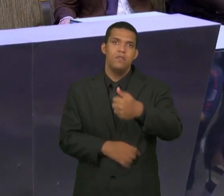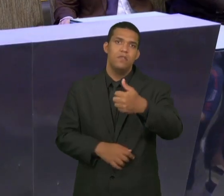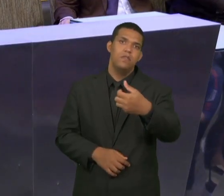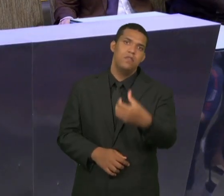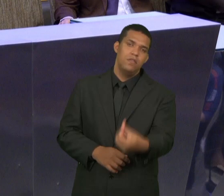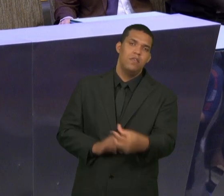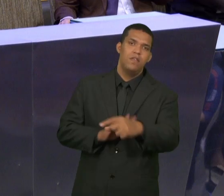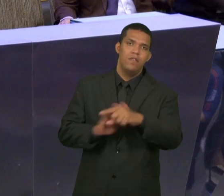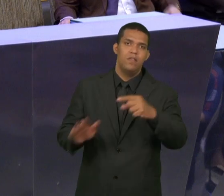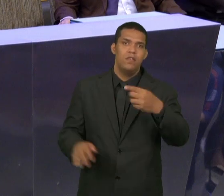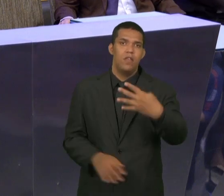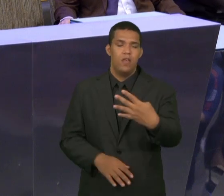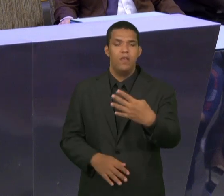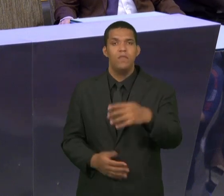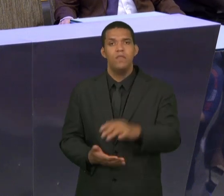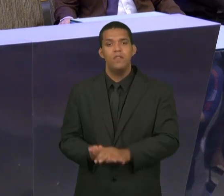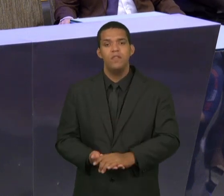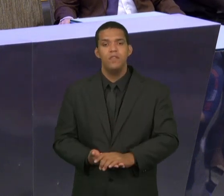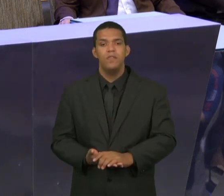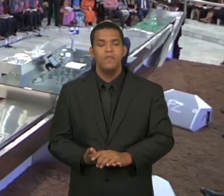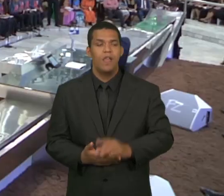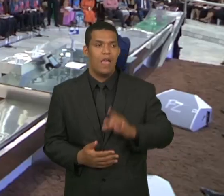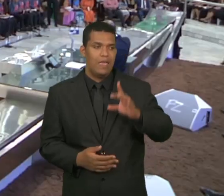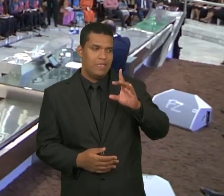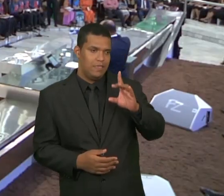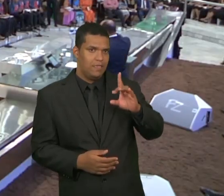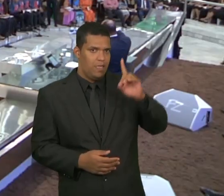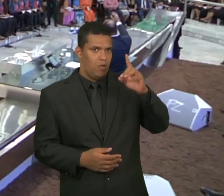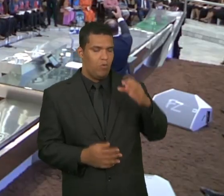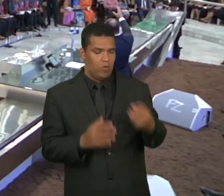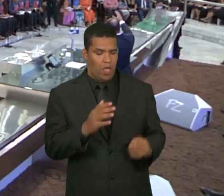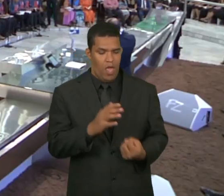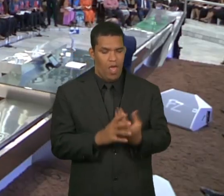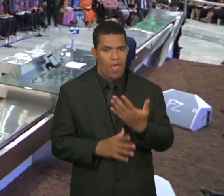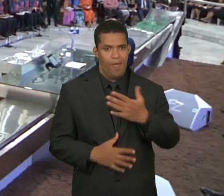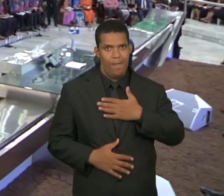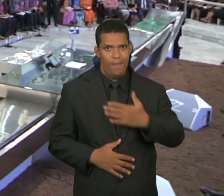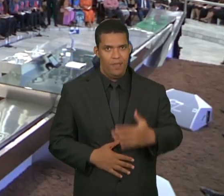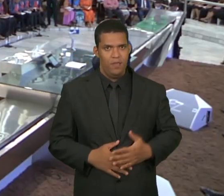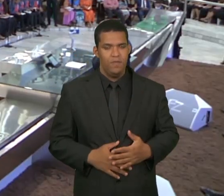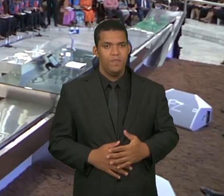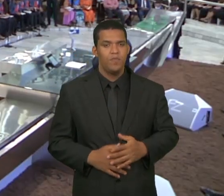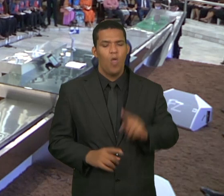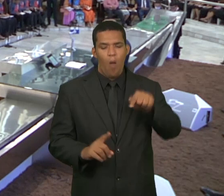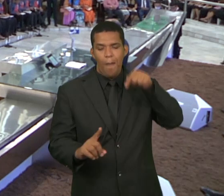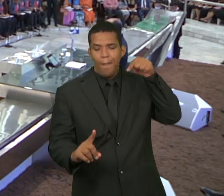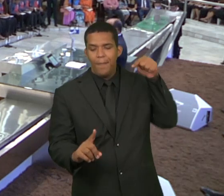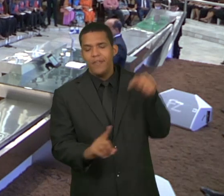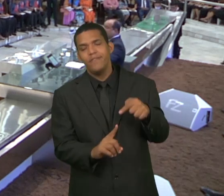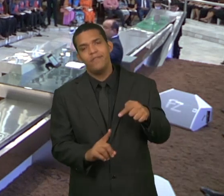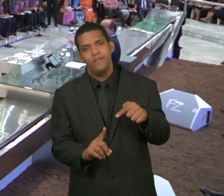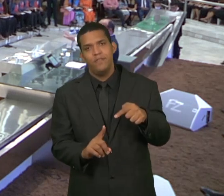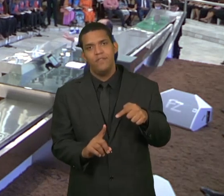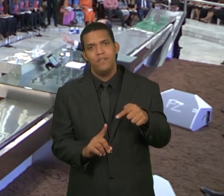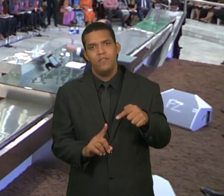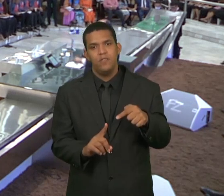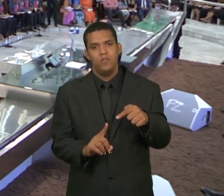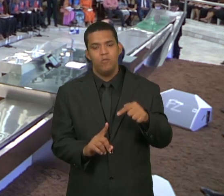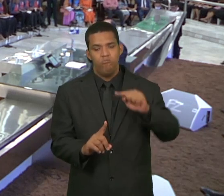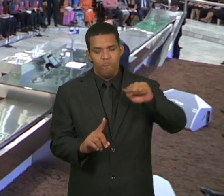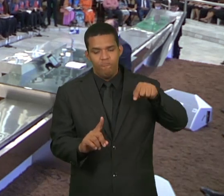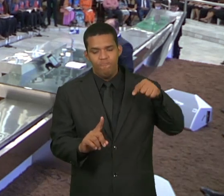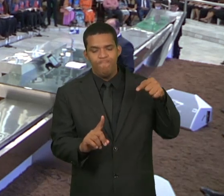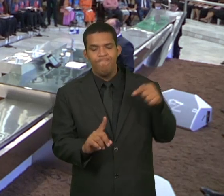Diga comigo: Deus me fez com uma finalidade, para um